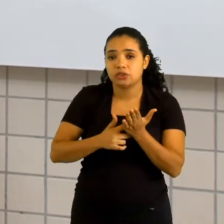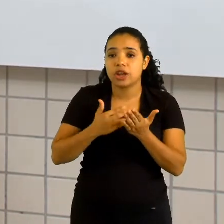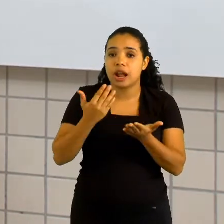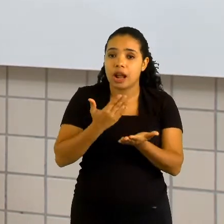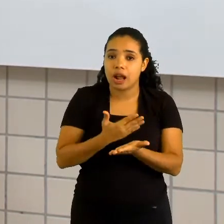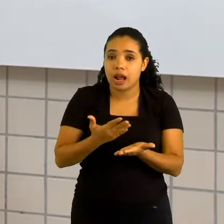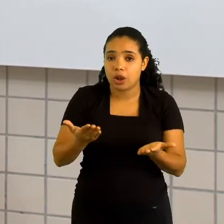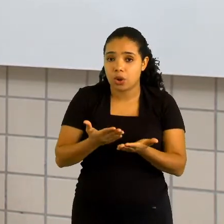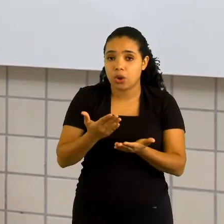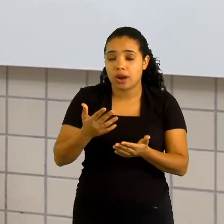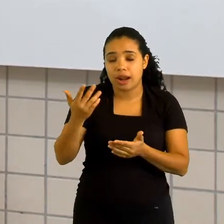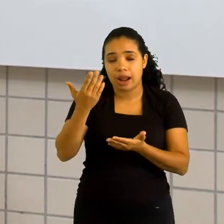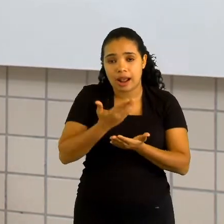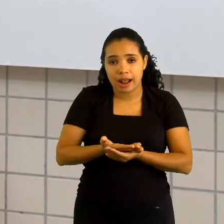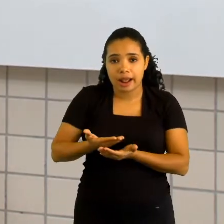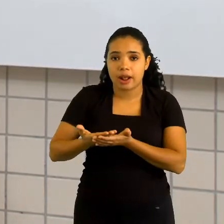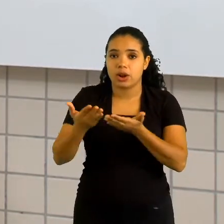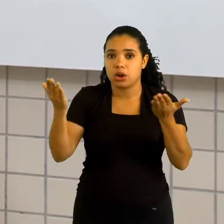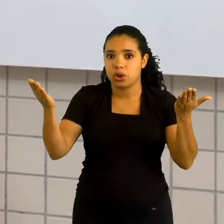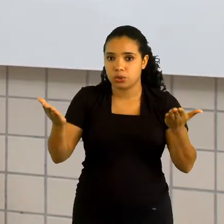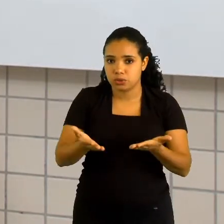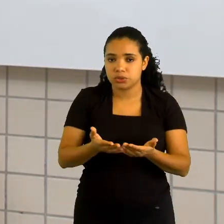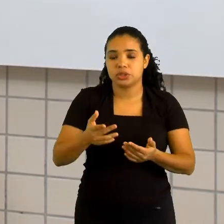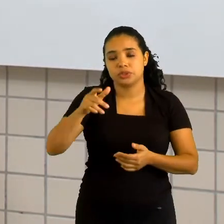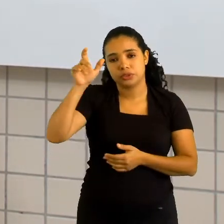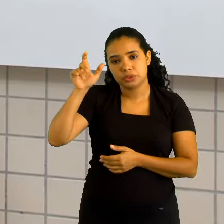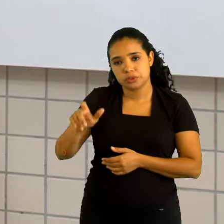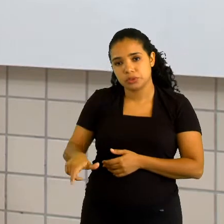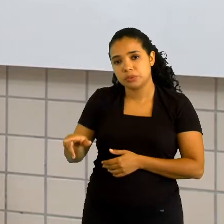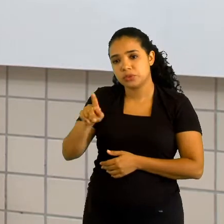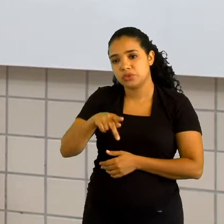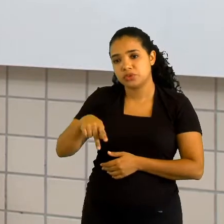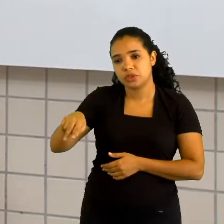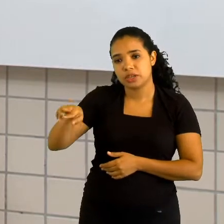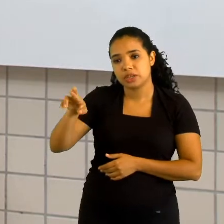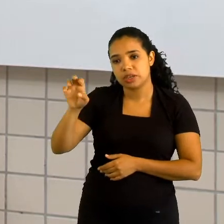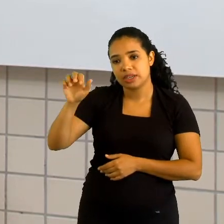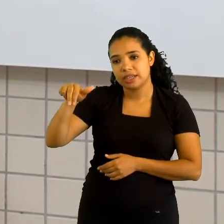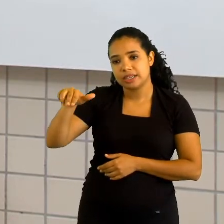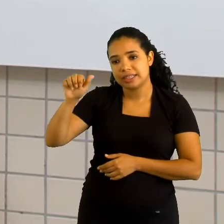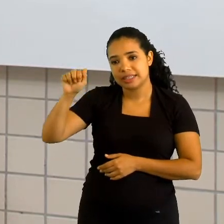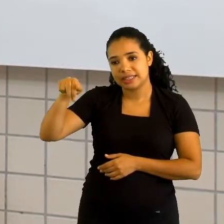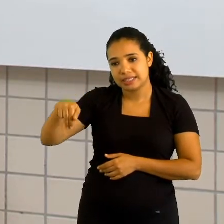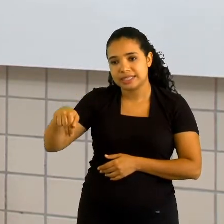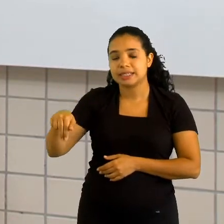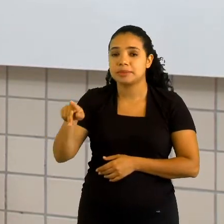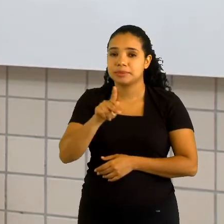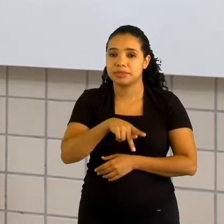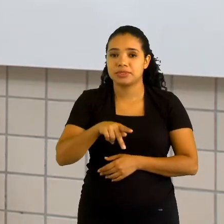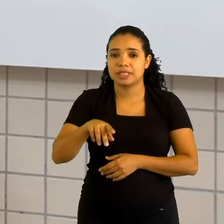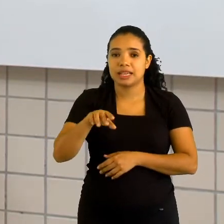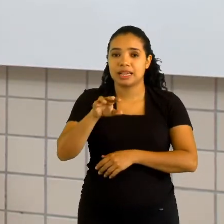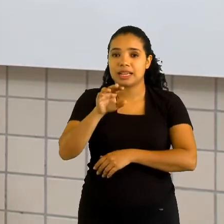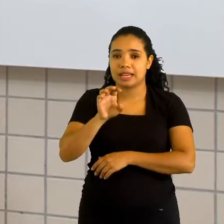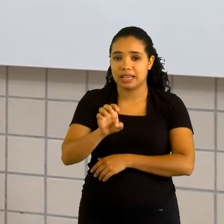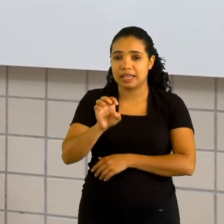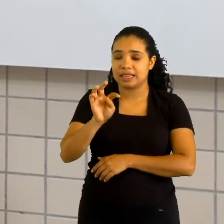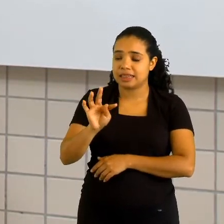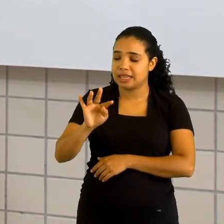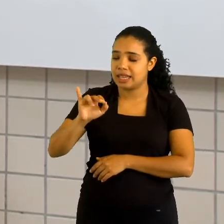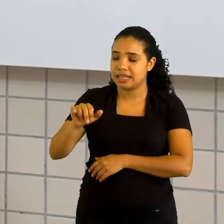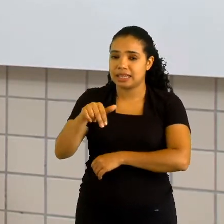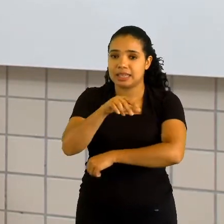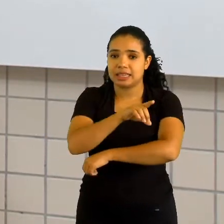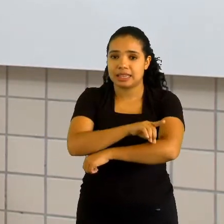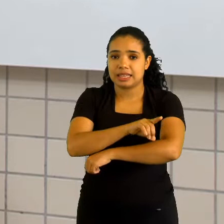ter mais uma aula hoje. Eu sou o professor Renan, eu sou o professor da ETI Daniel Batista, e a gente vai ter aula de matemática